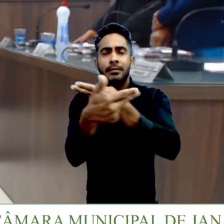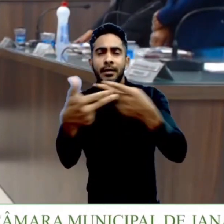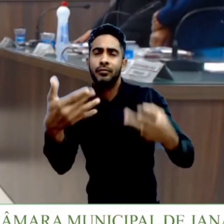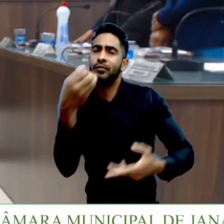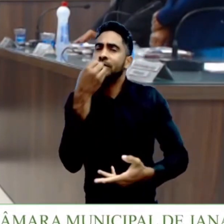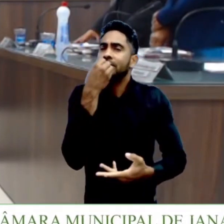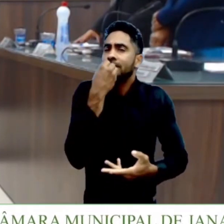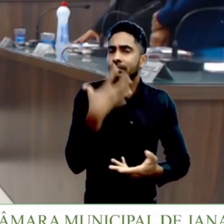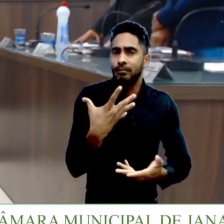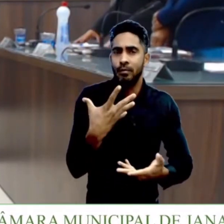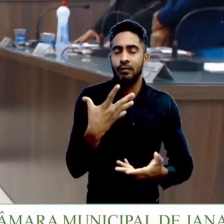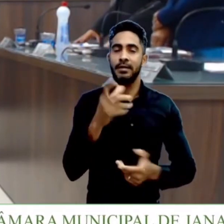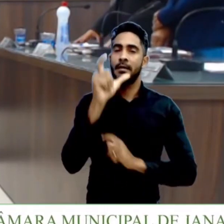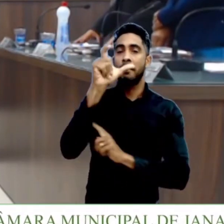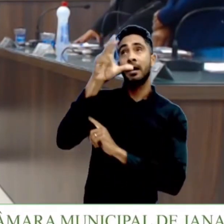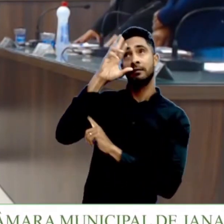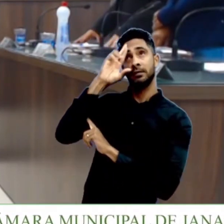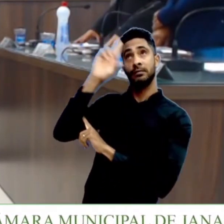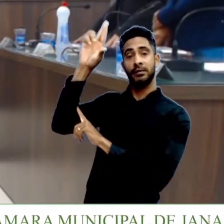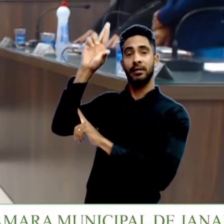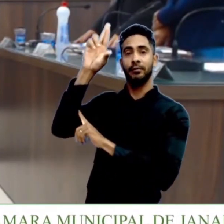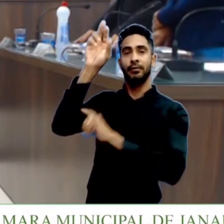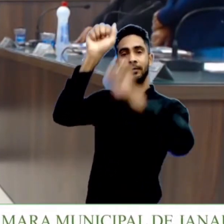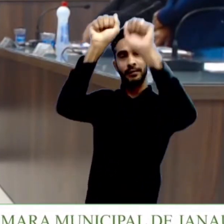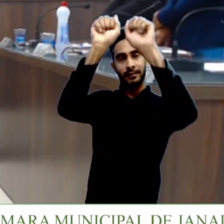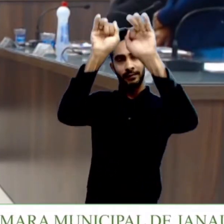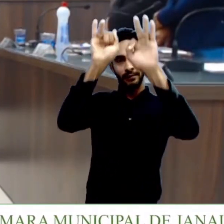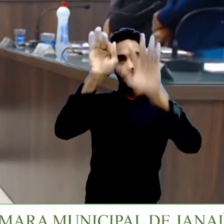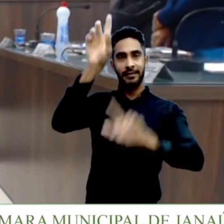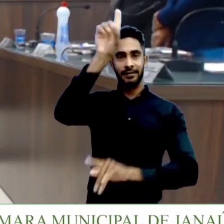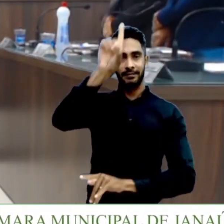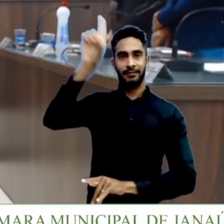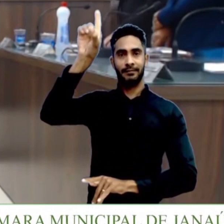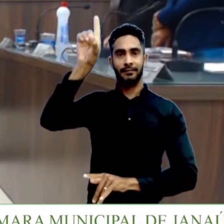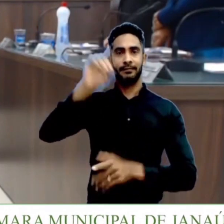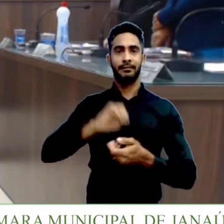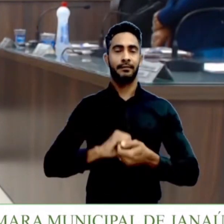como em palavras. Palavra do Senhor. Graças a Deus.